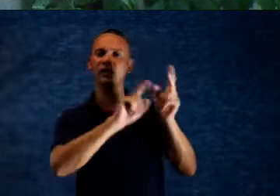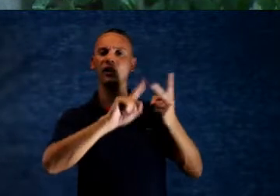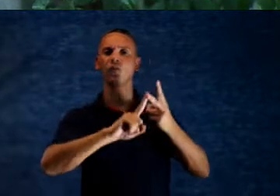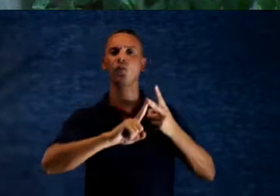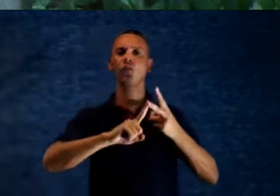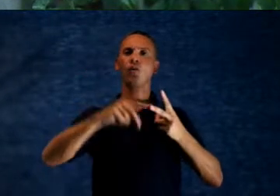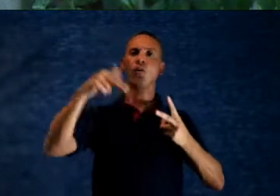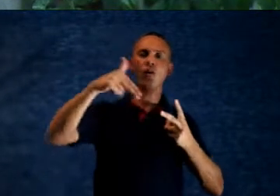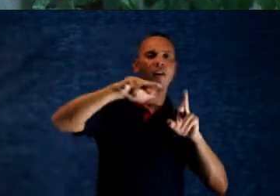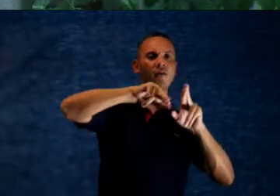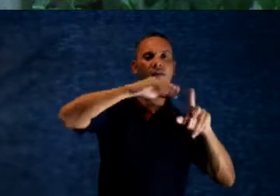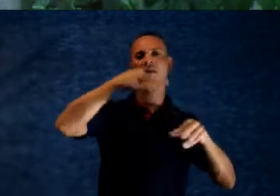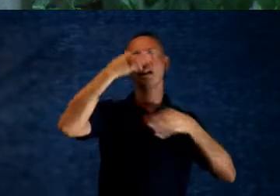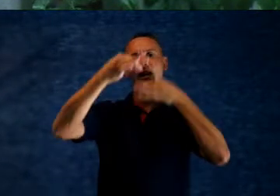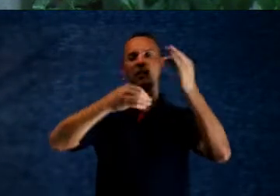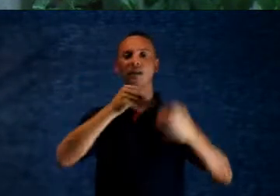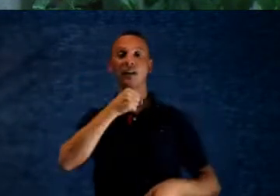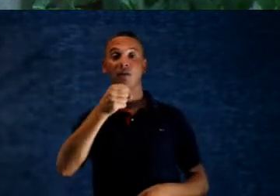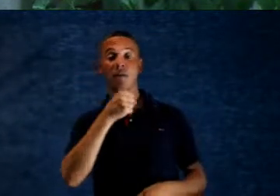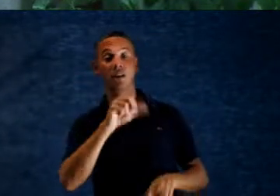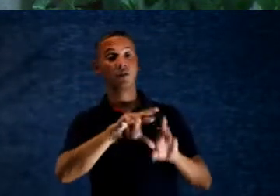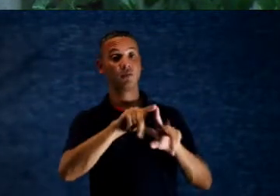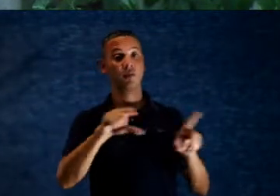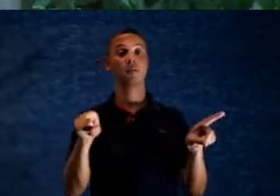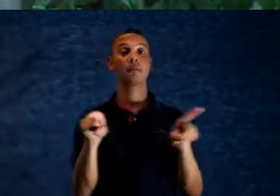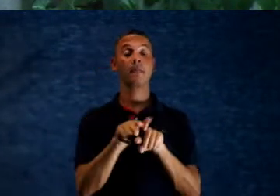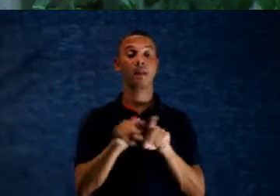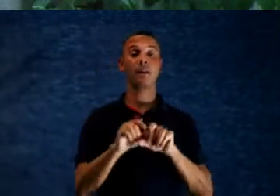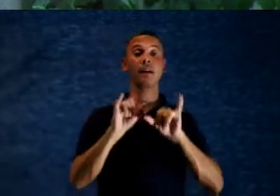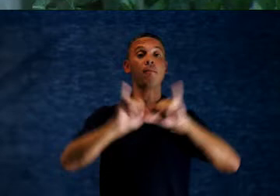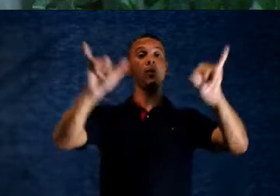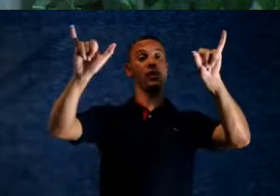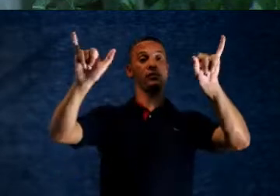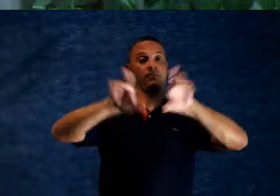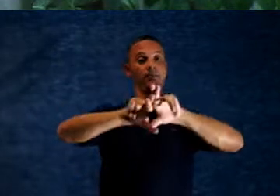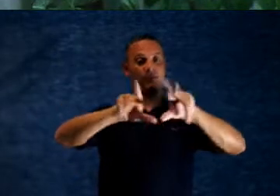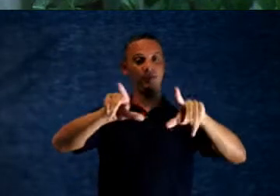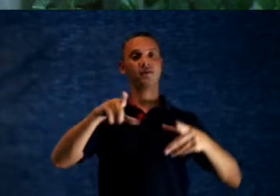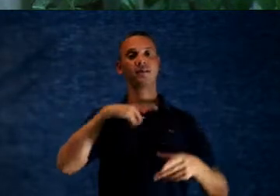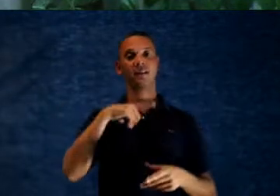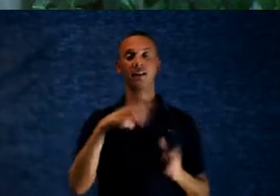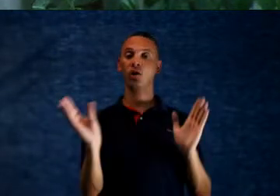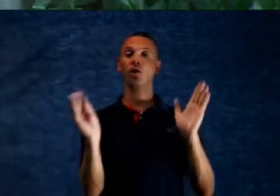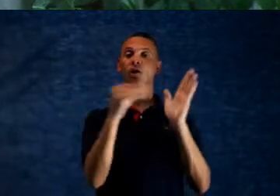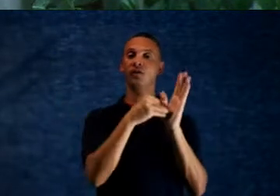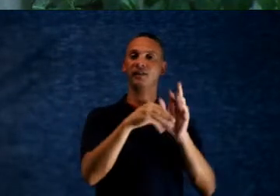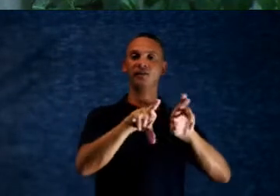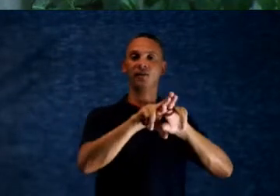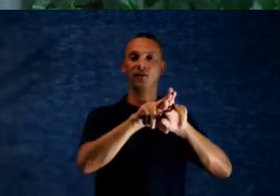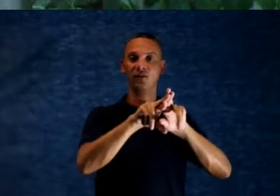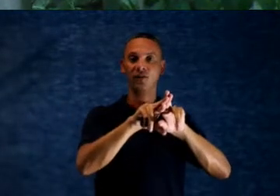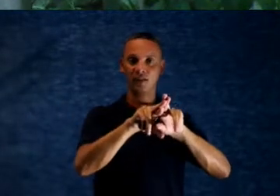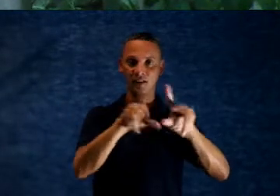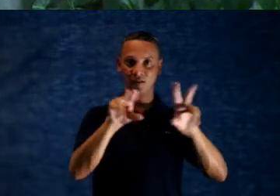como artigos, crônicas, narrativas, entrevistas e até mesmo reportagens,